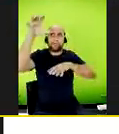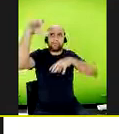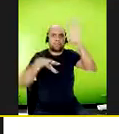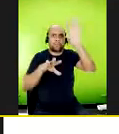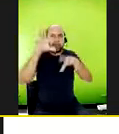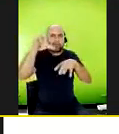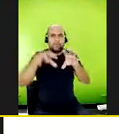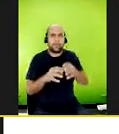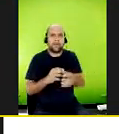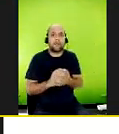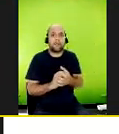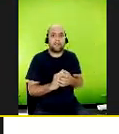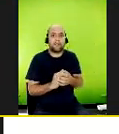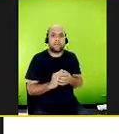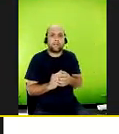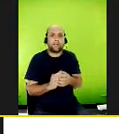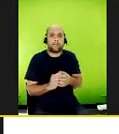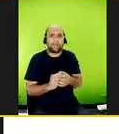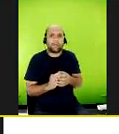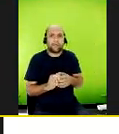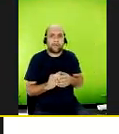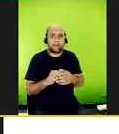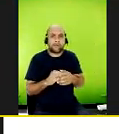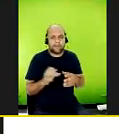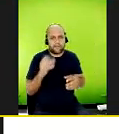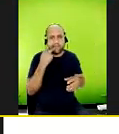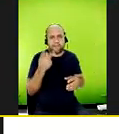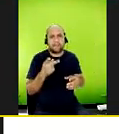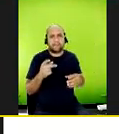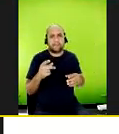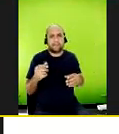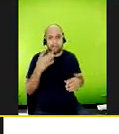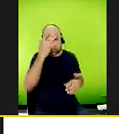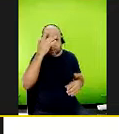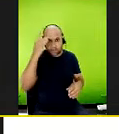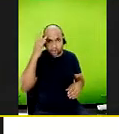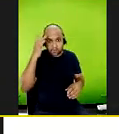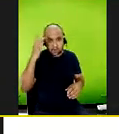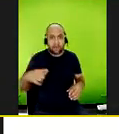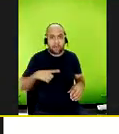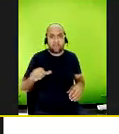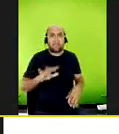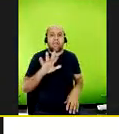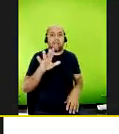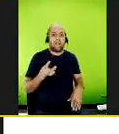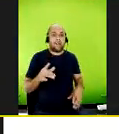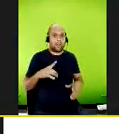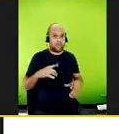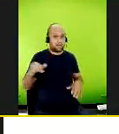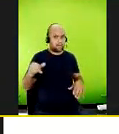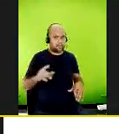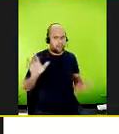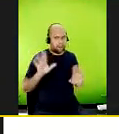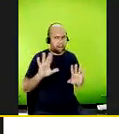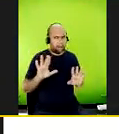isso é barato bom então quando a pessoa você fala que uma pessoa que comunidade é privilegiada a pessoa te dói só da operação